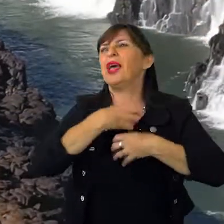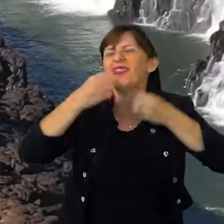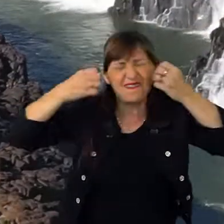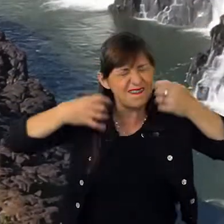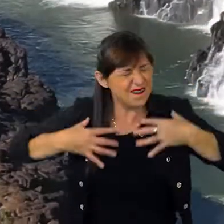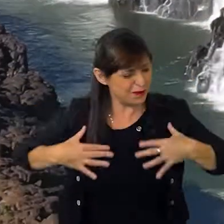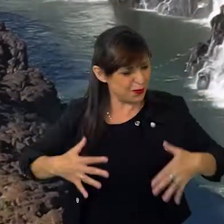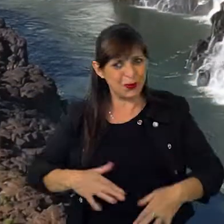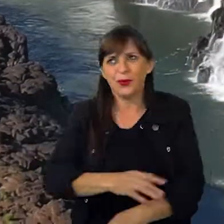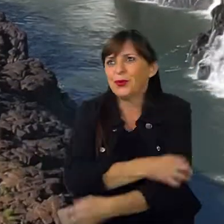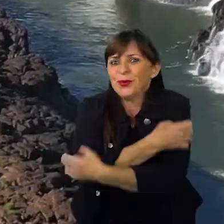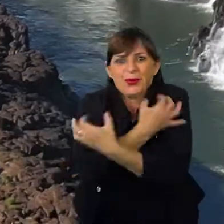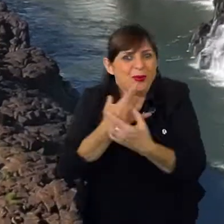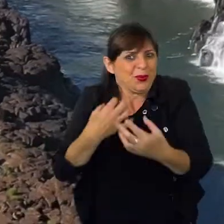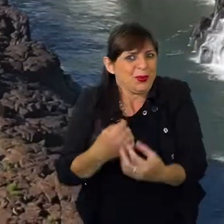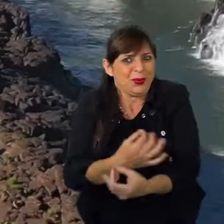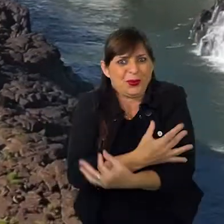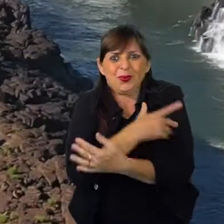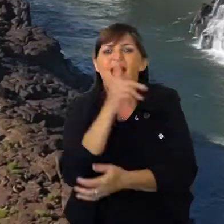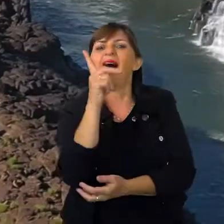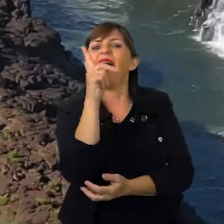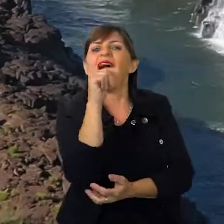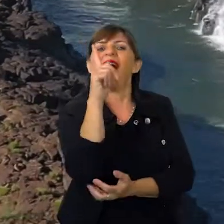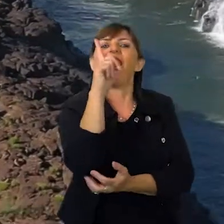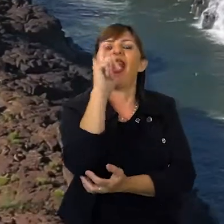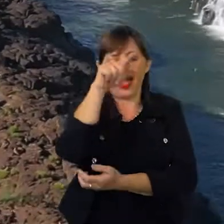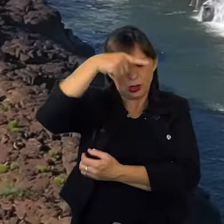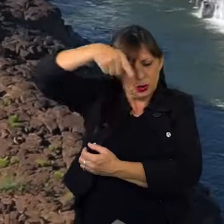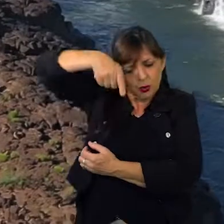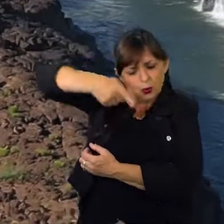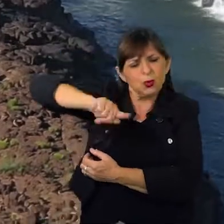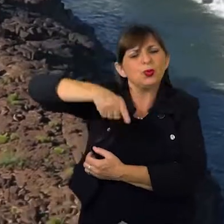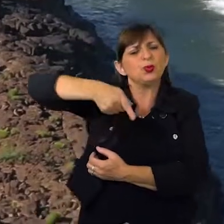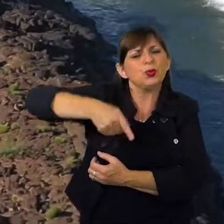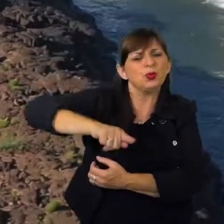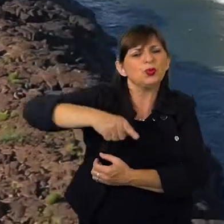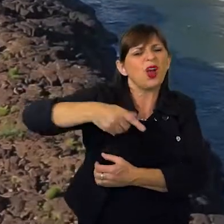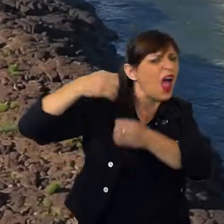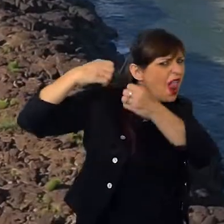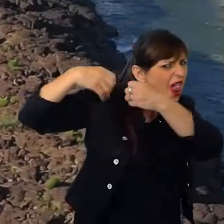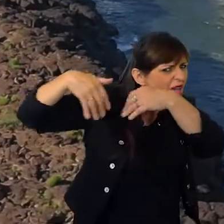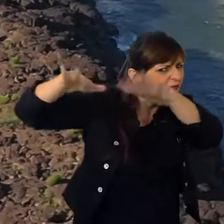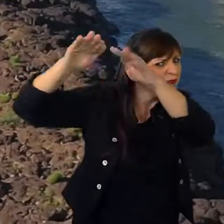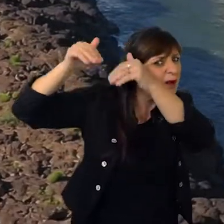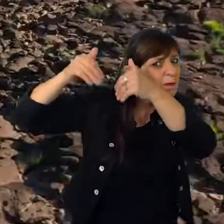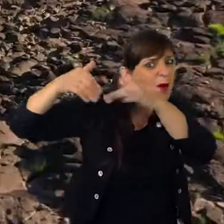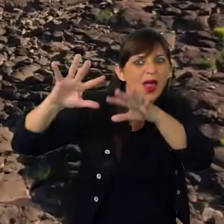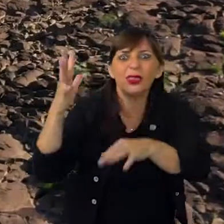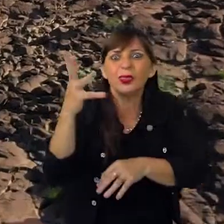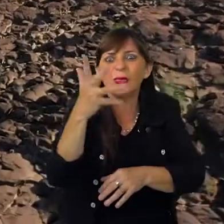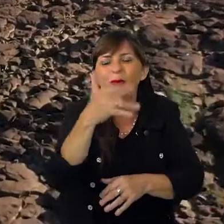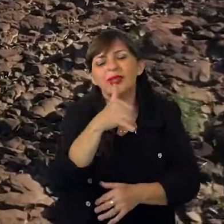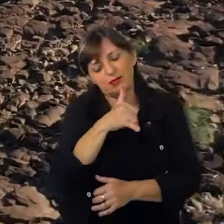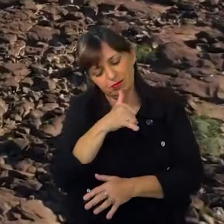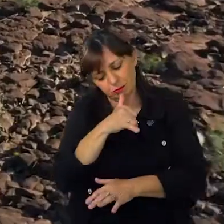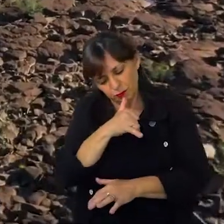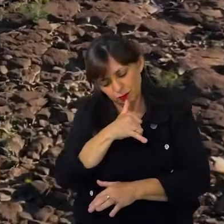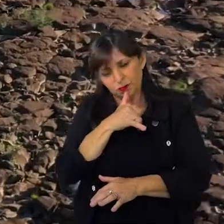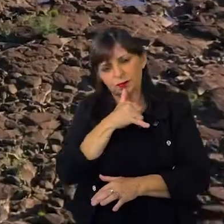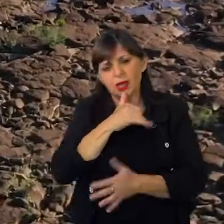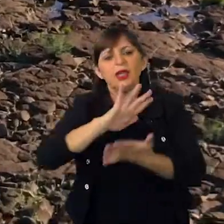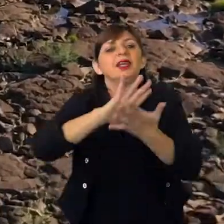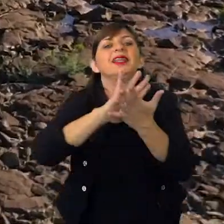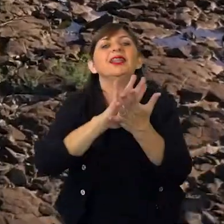a água das profundezas leva embora as princesas e